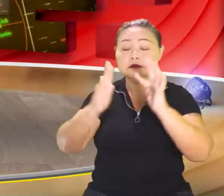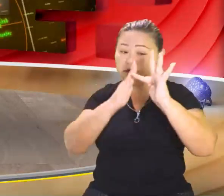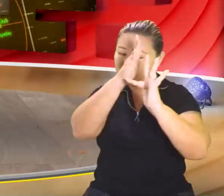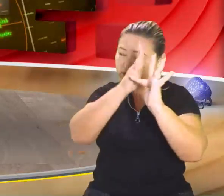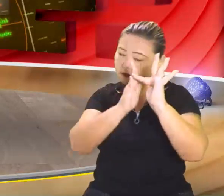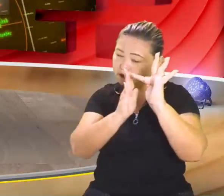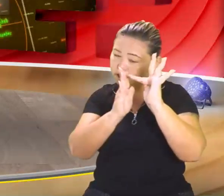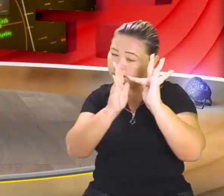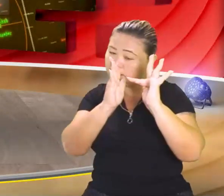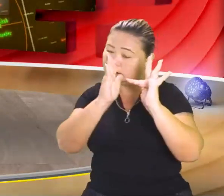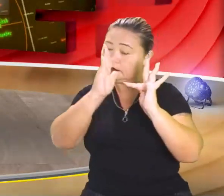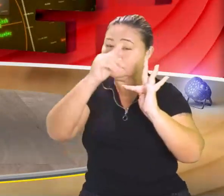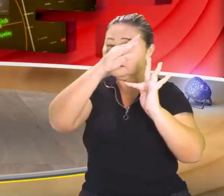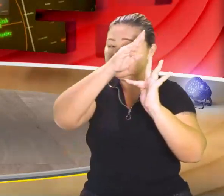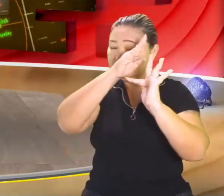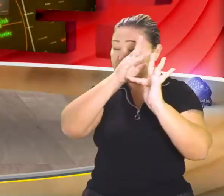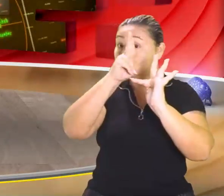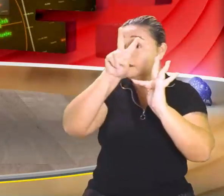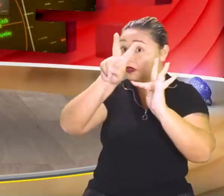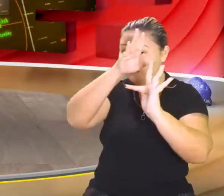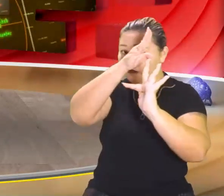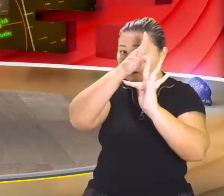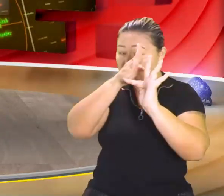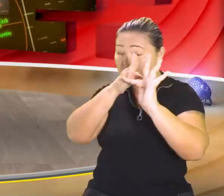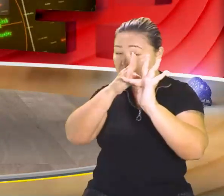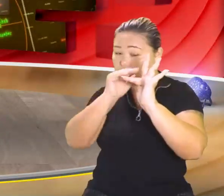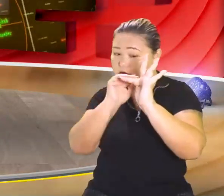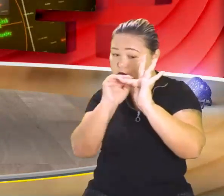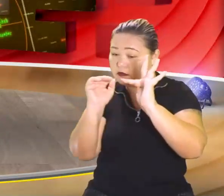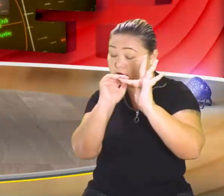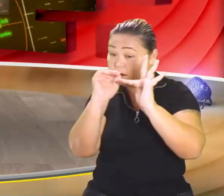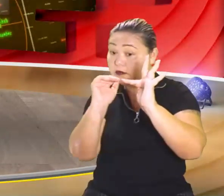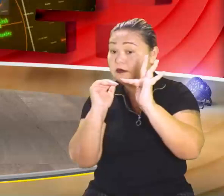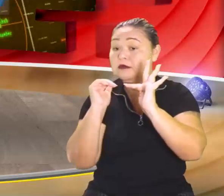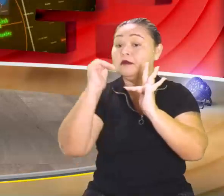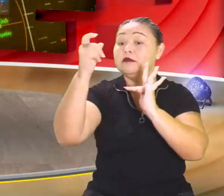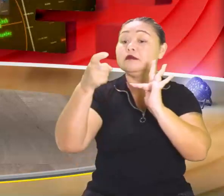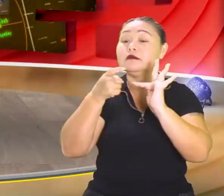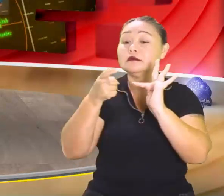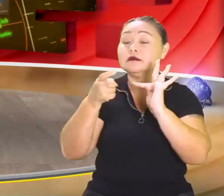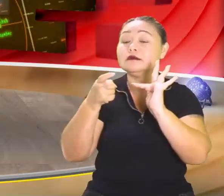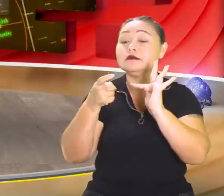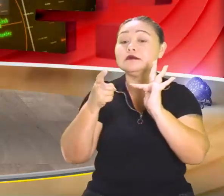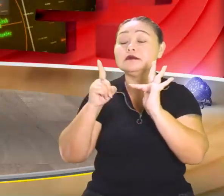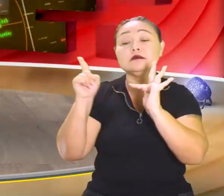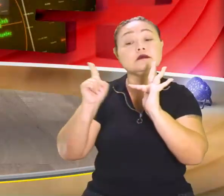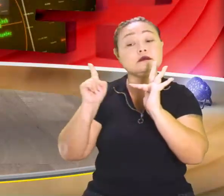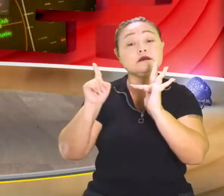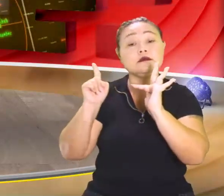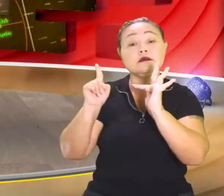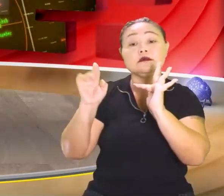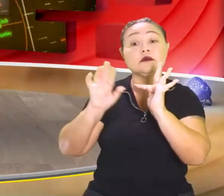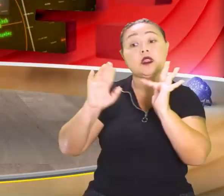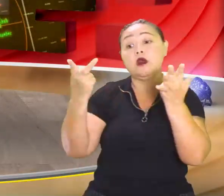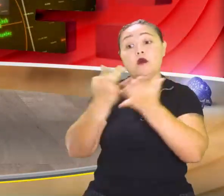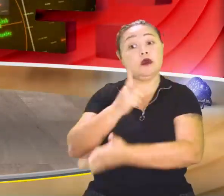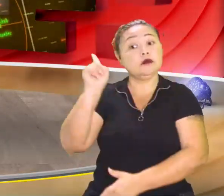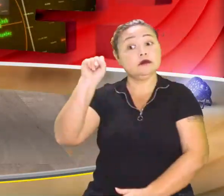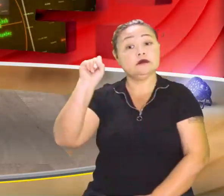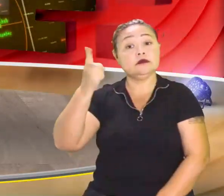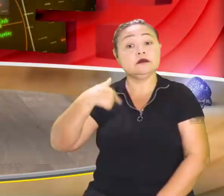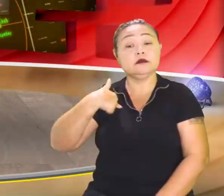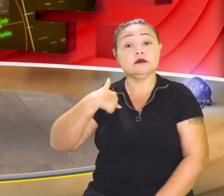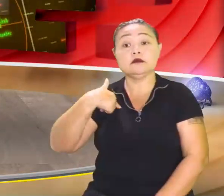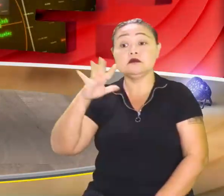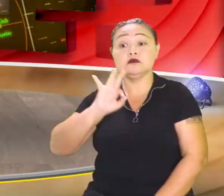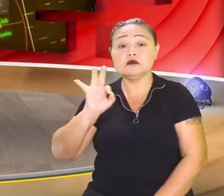ia subir mais 1. Ela ia ter o mesmo V aqui, só que uma unidade acima do eixo X. Então eu não erro mais nesse gráfico aqui. Olha aí, eu